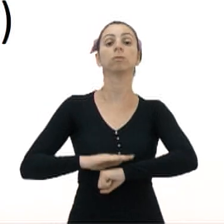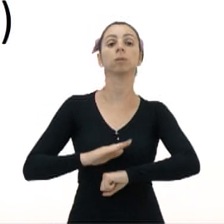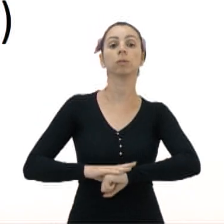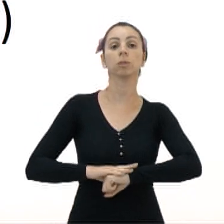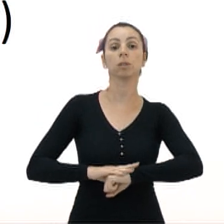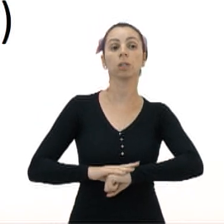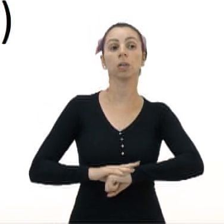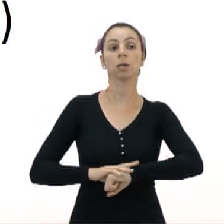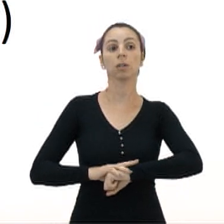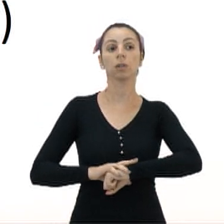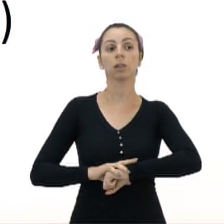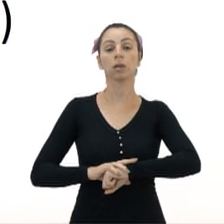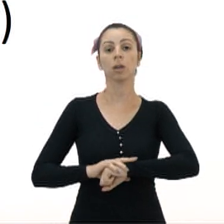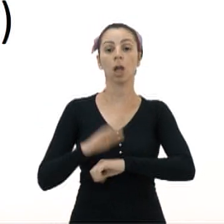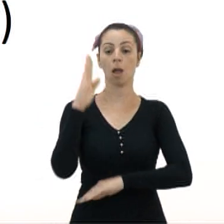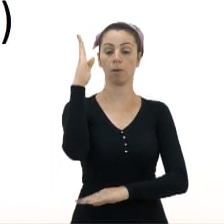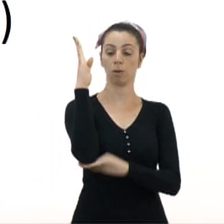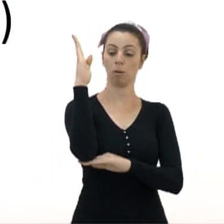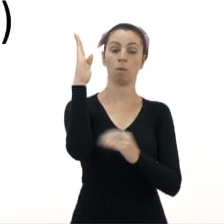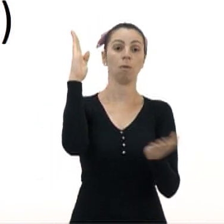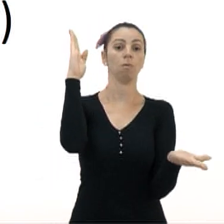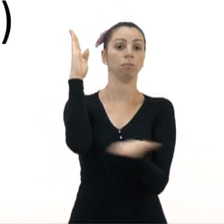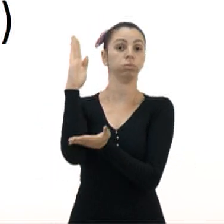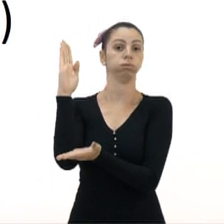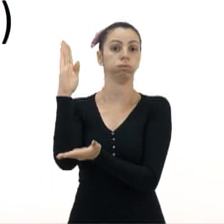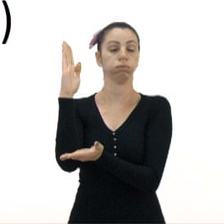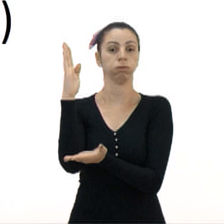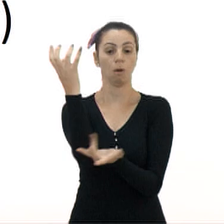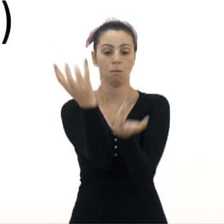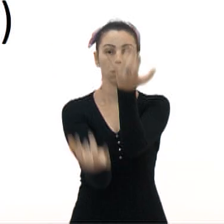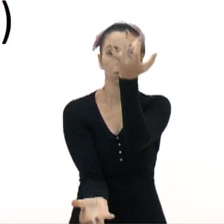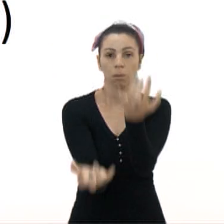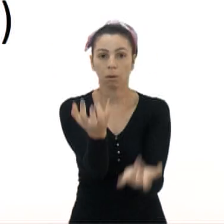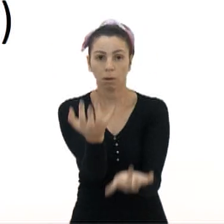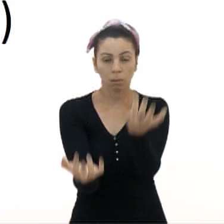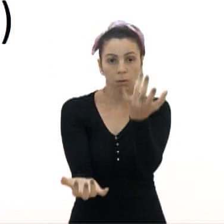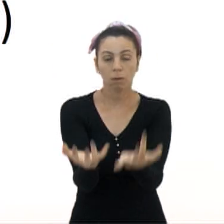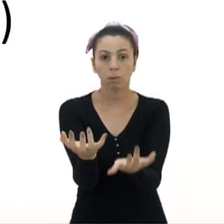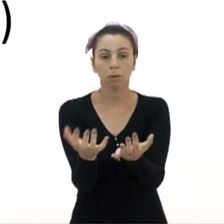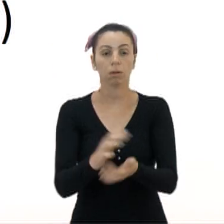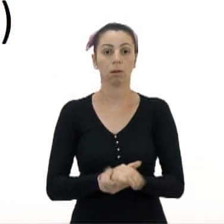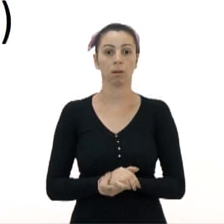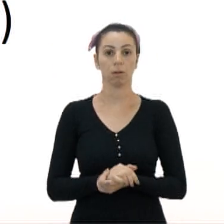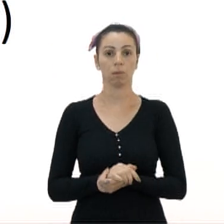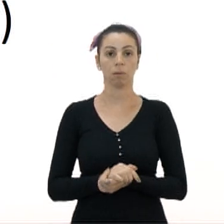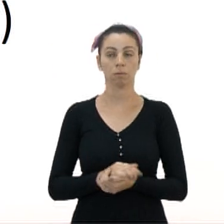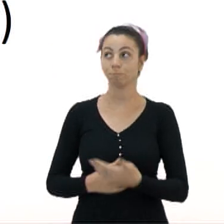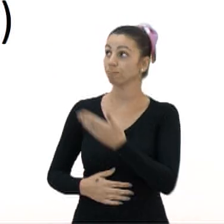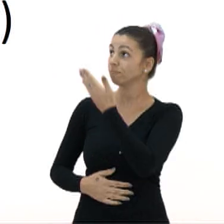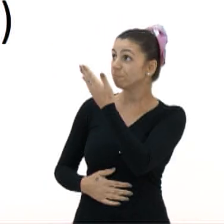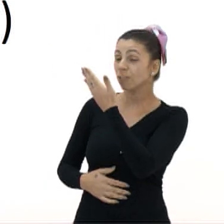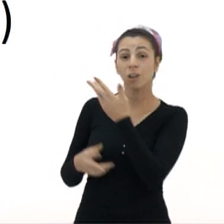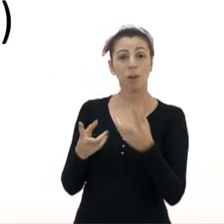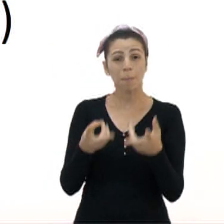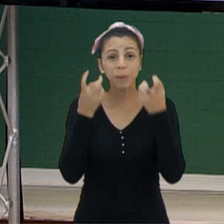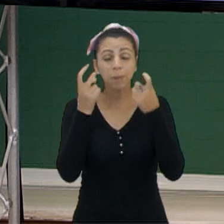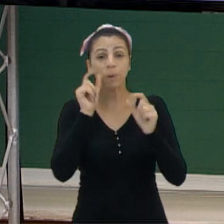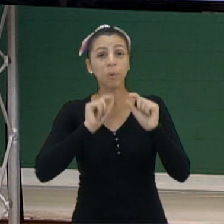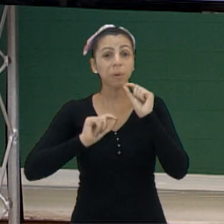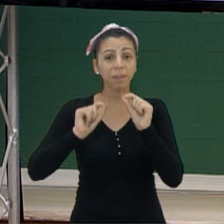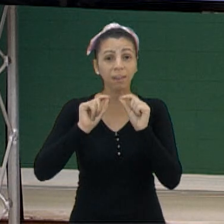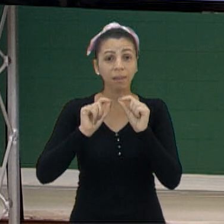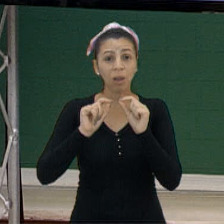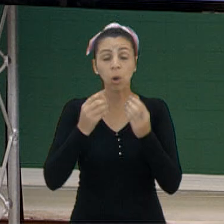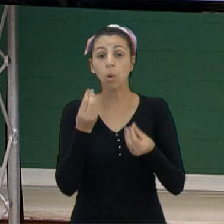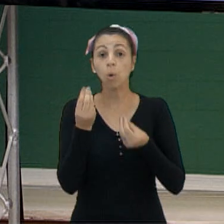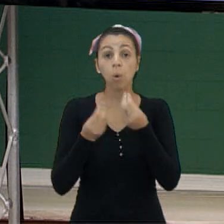eu recolheria a madeira para queimá-lo. Ali você já vê como o cara era. Esse cara, junto